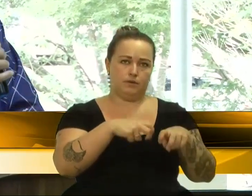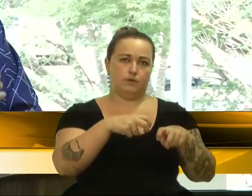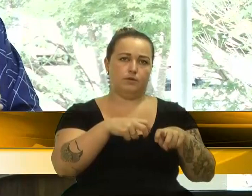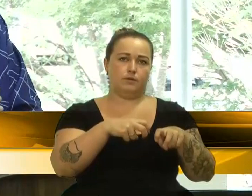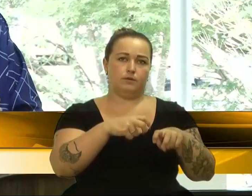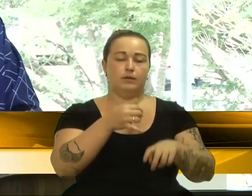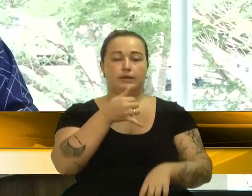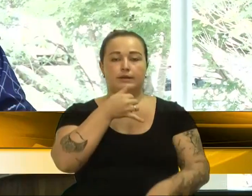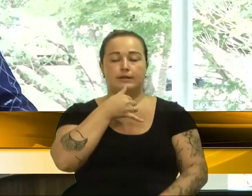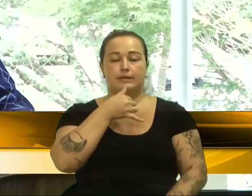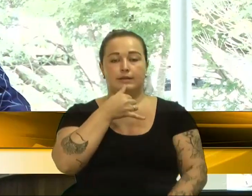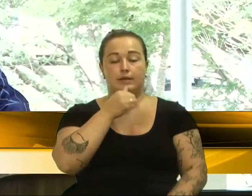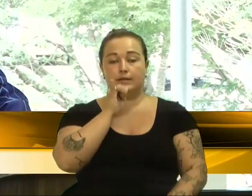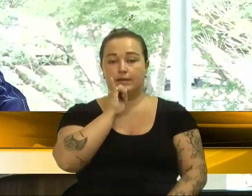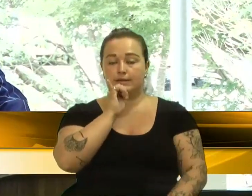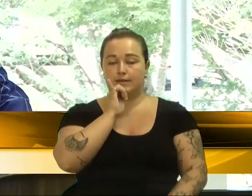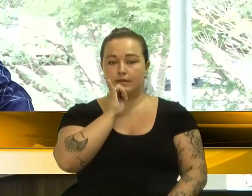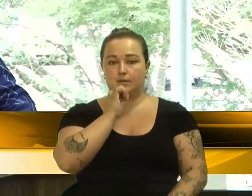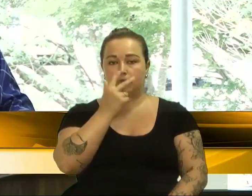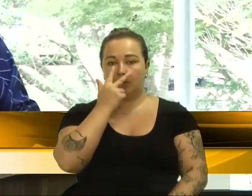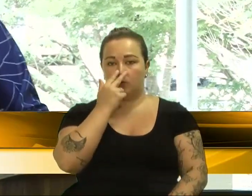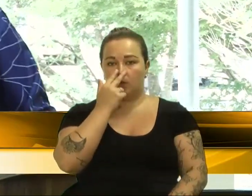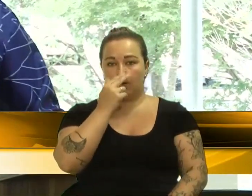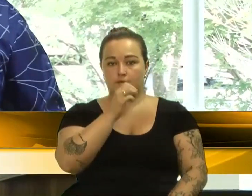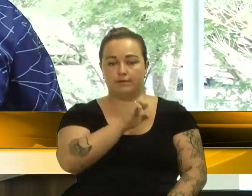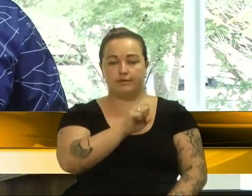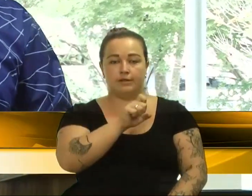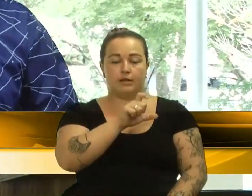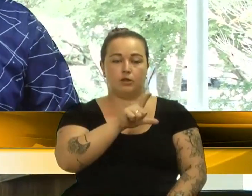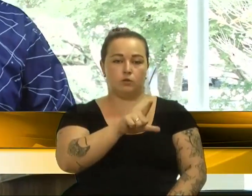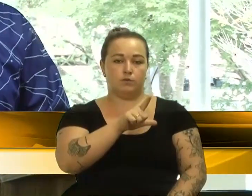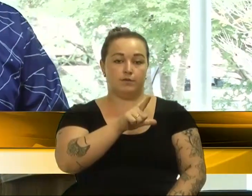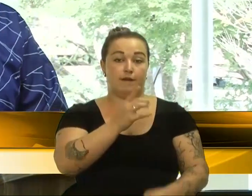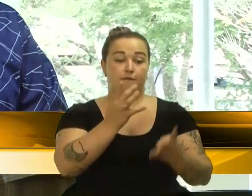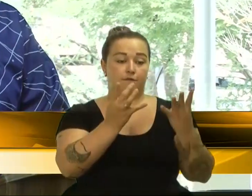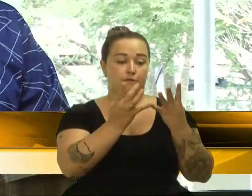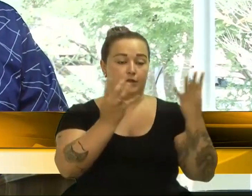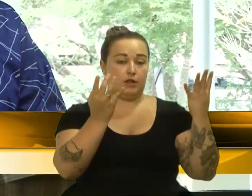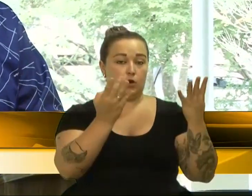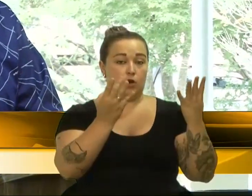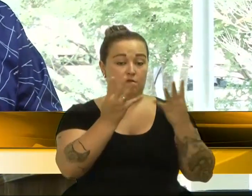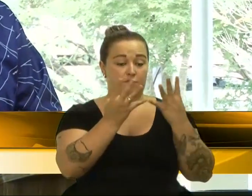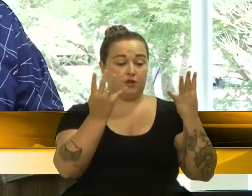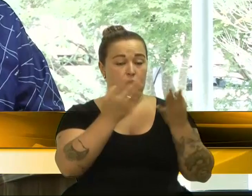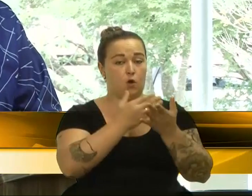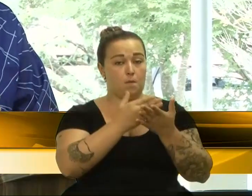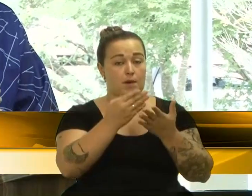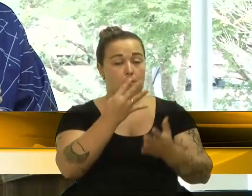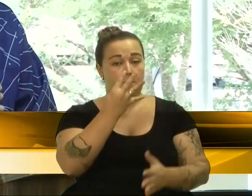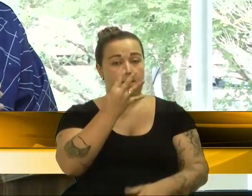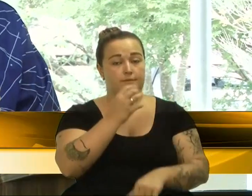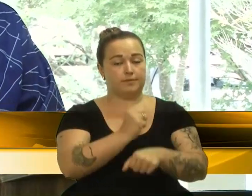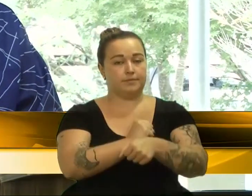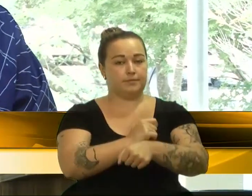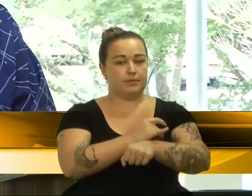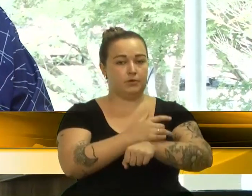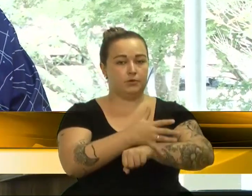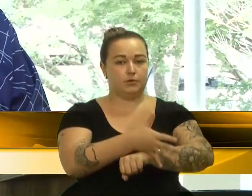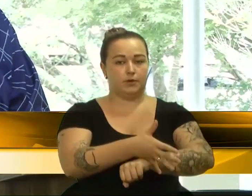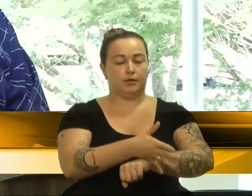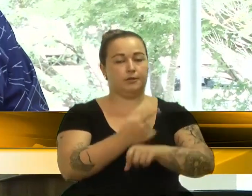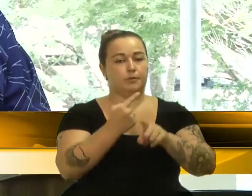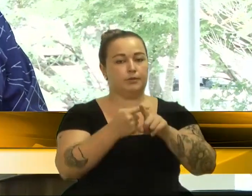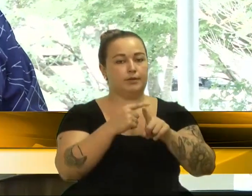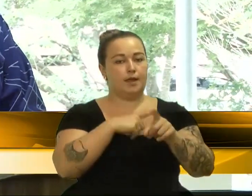Exemplo de Santa Lúcia Piaí. Fila começa às 4 horas da manhã e depois, muitas vezes, chega lá, não é atendido por causa da demanda muito